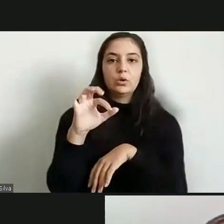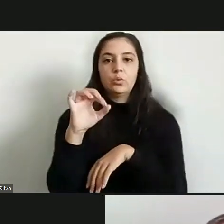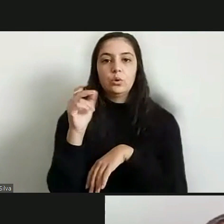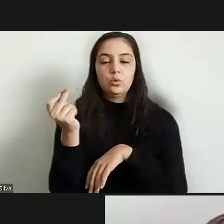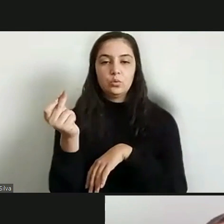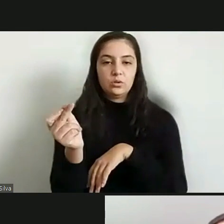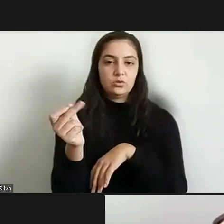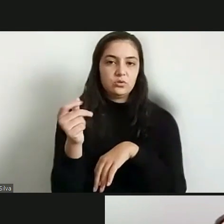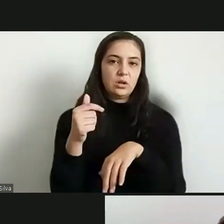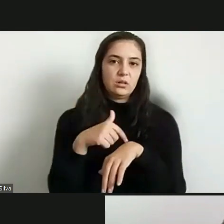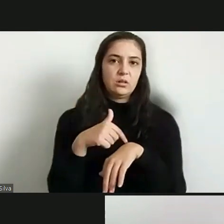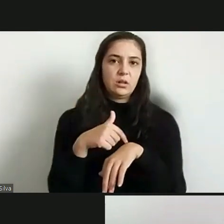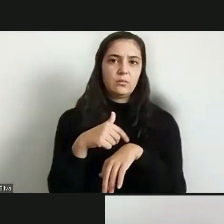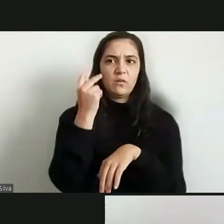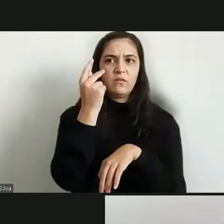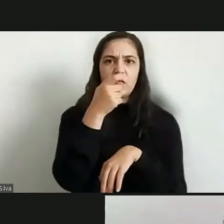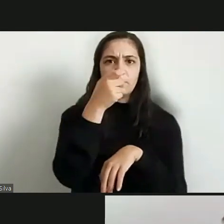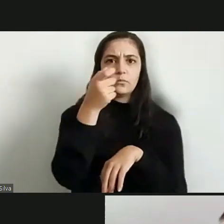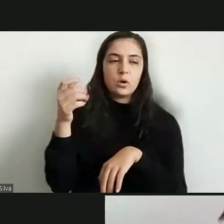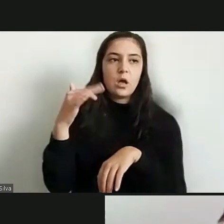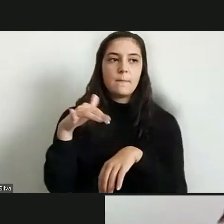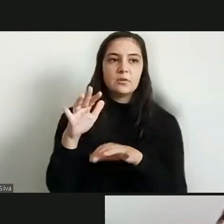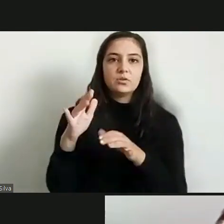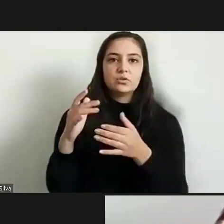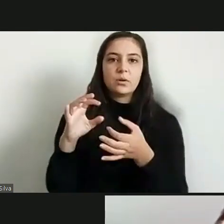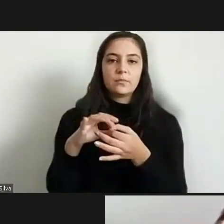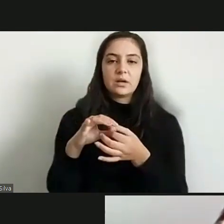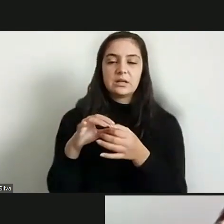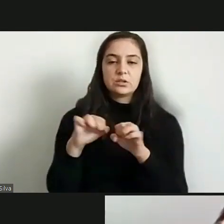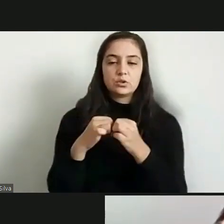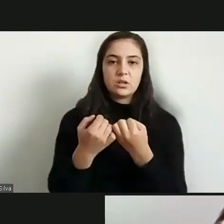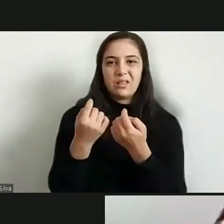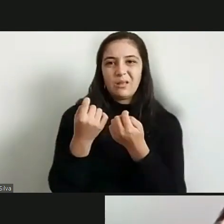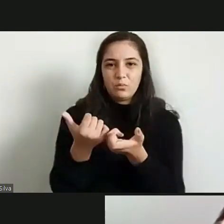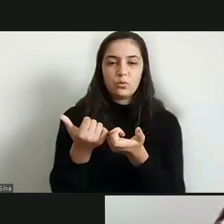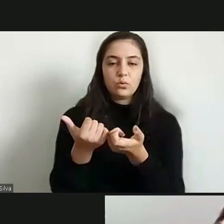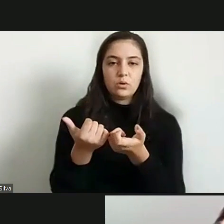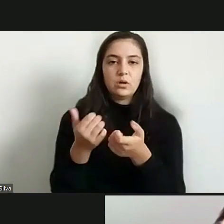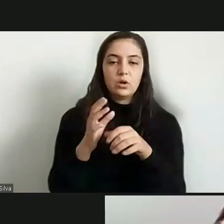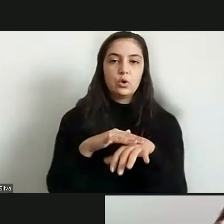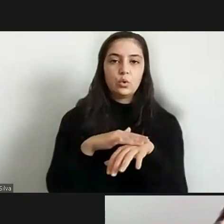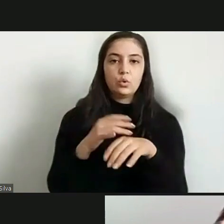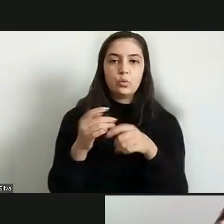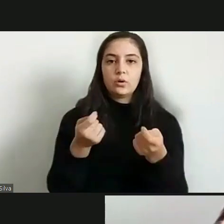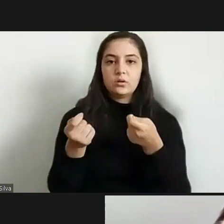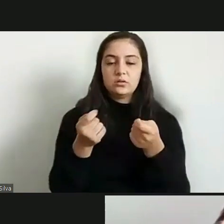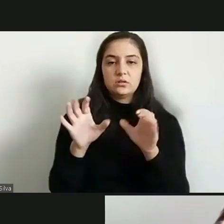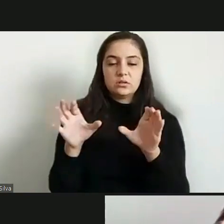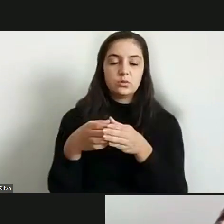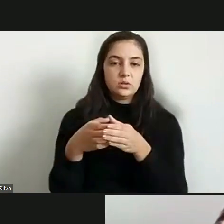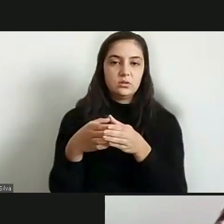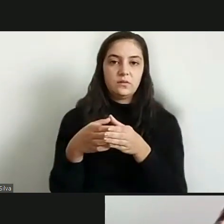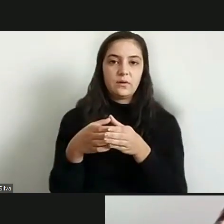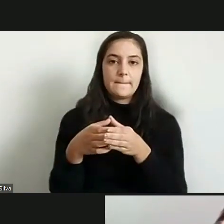é muito tempo na vida de uma pessoa, mas não é assim tanto tempo para uma sociedade, porque a organização coletiva